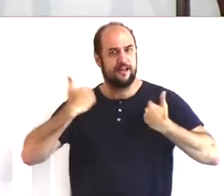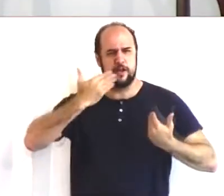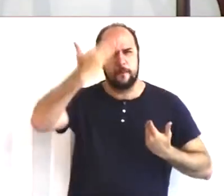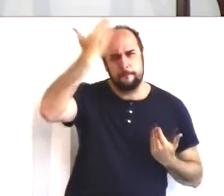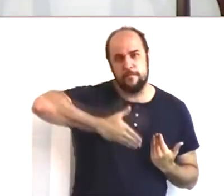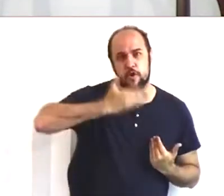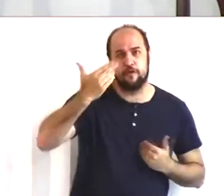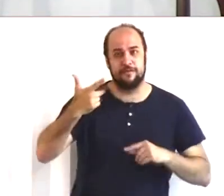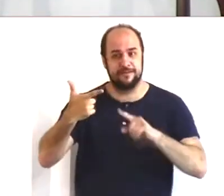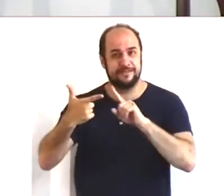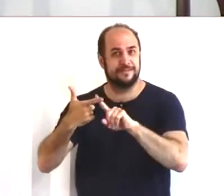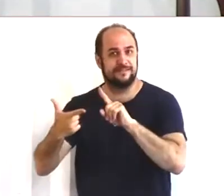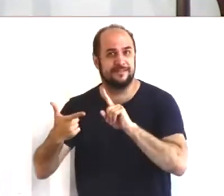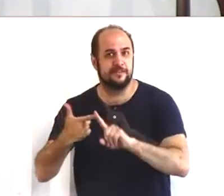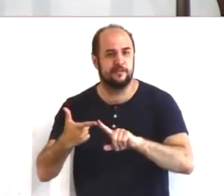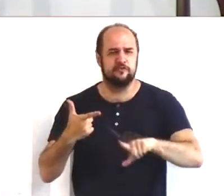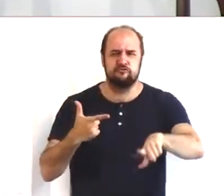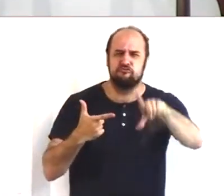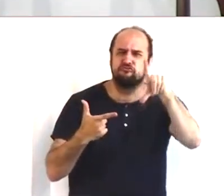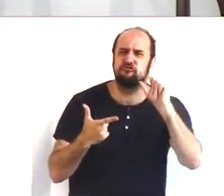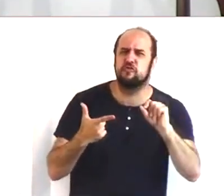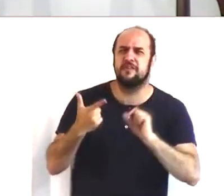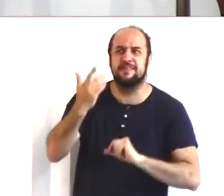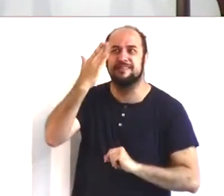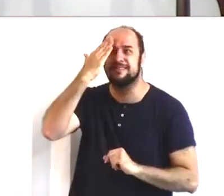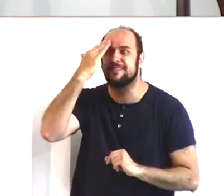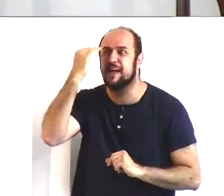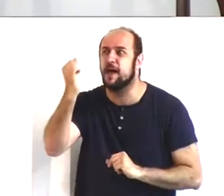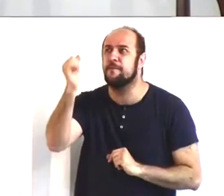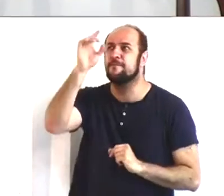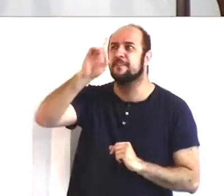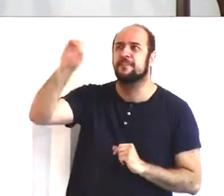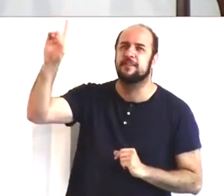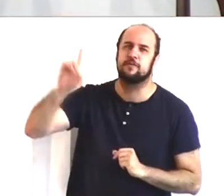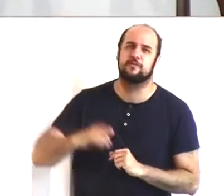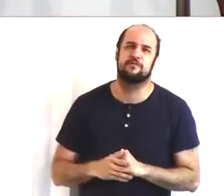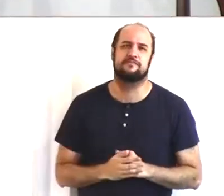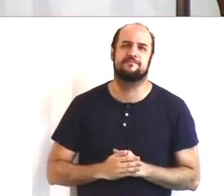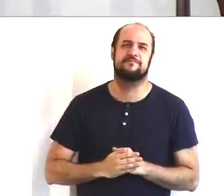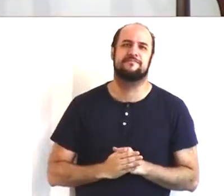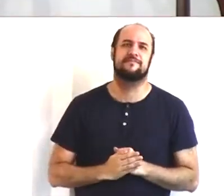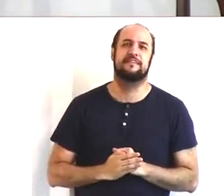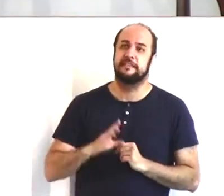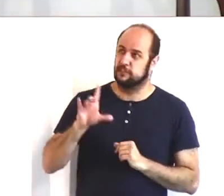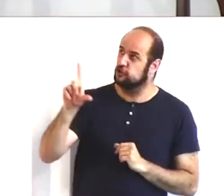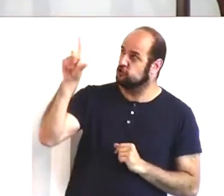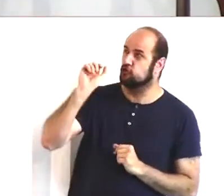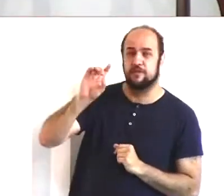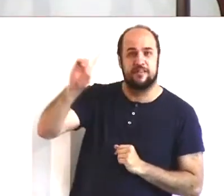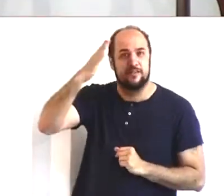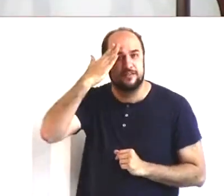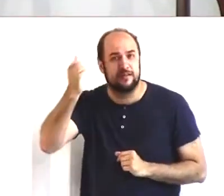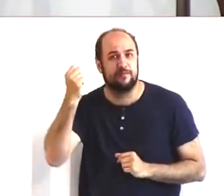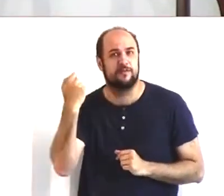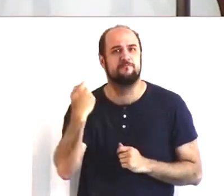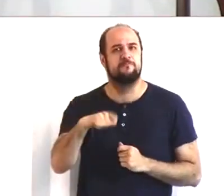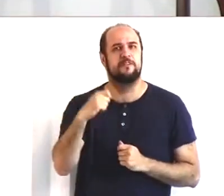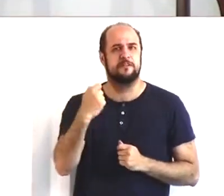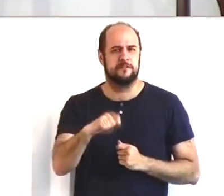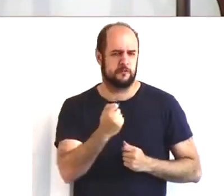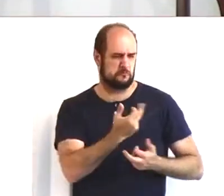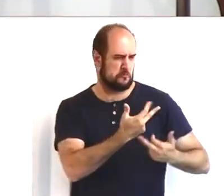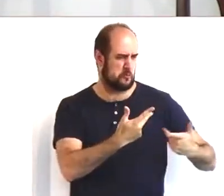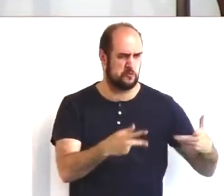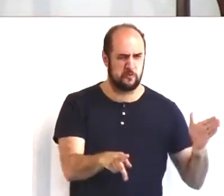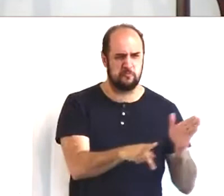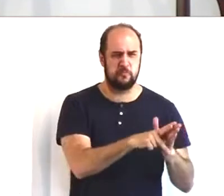A segunda é uma escolha pela sabedoria divina. E quem escolhe sabedoria divina precisa renunciar à